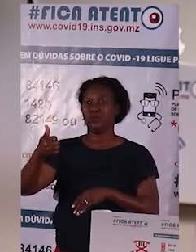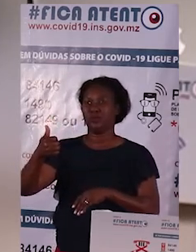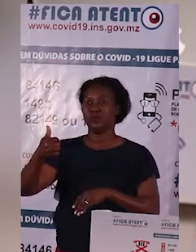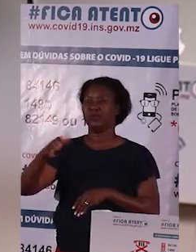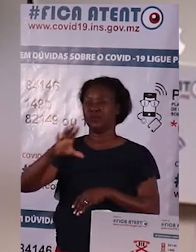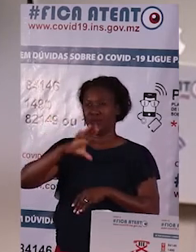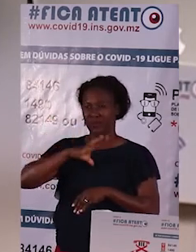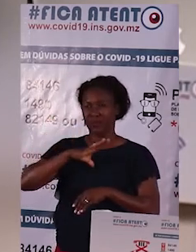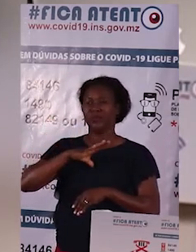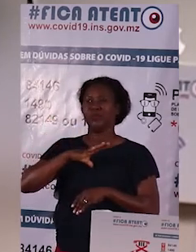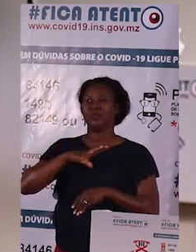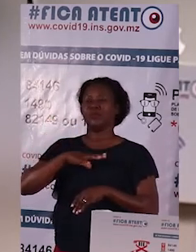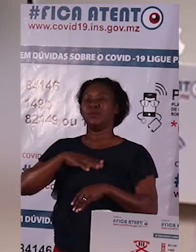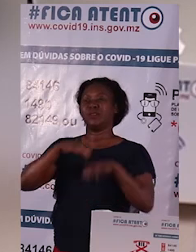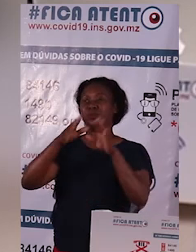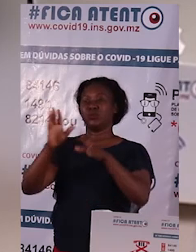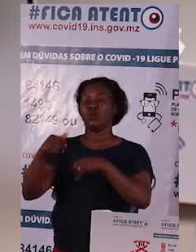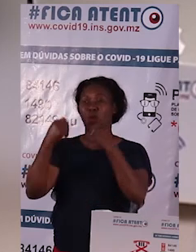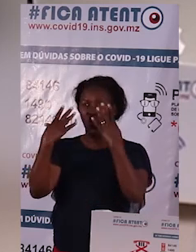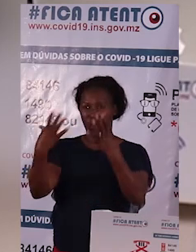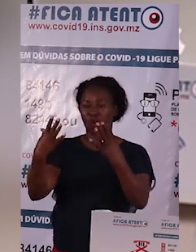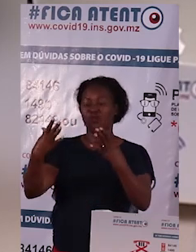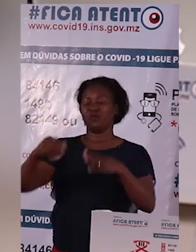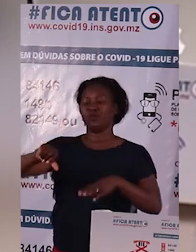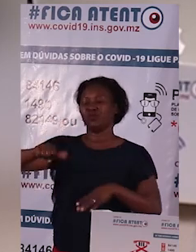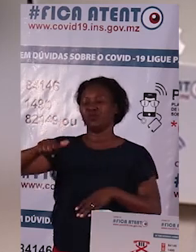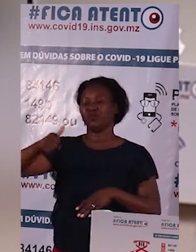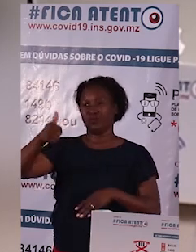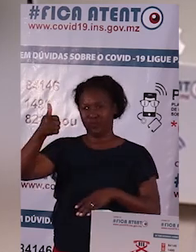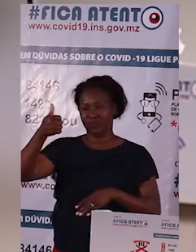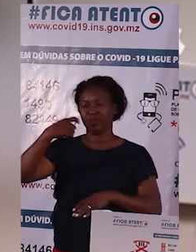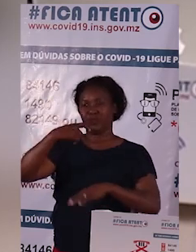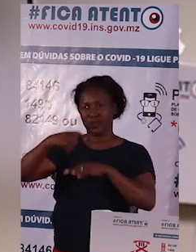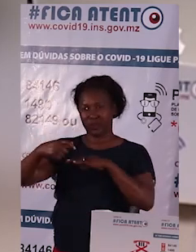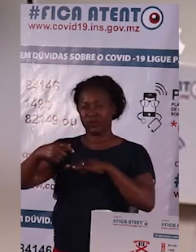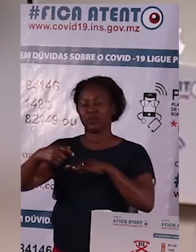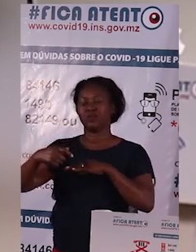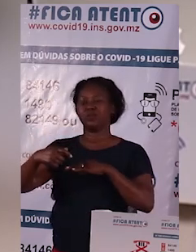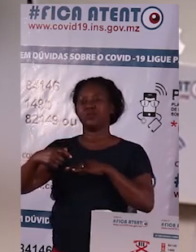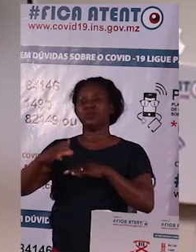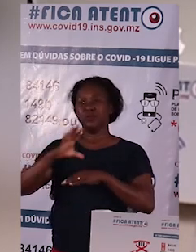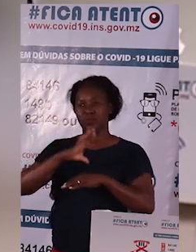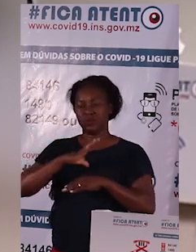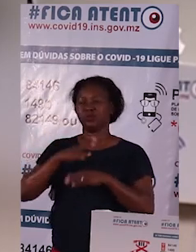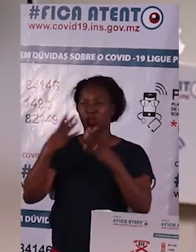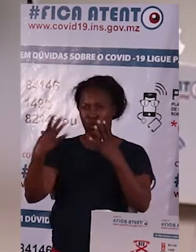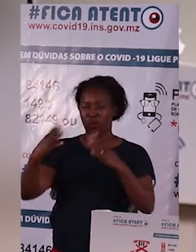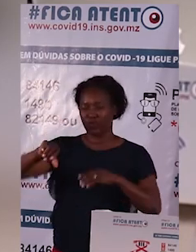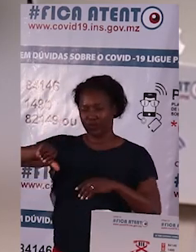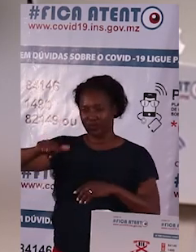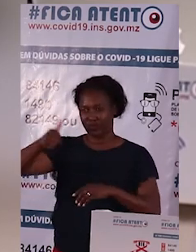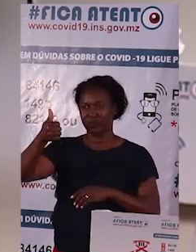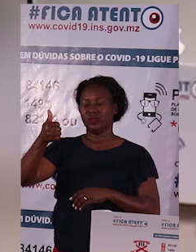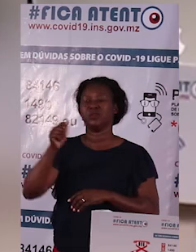e temos então 9 recuperados. Esta semana tivemos mais um, portanto agora estamos com 9 recuperados. Este recuperado